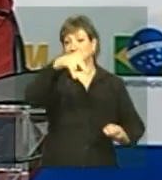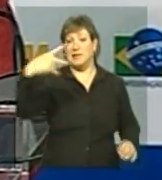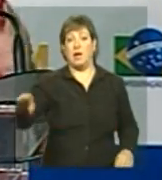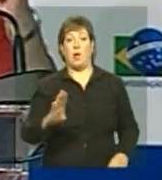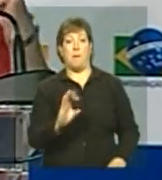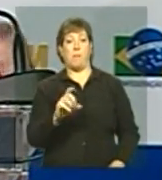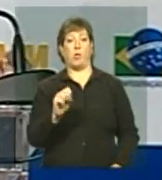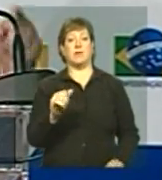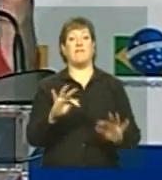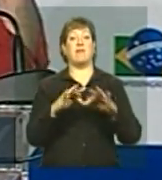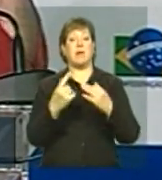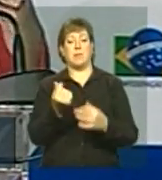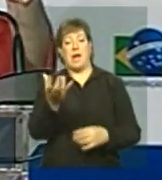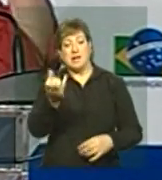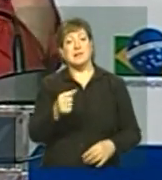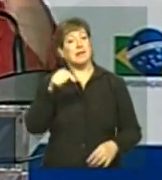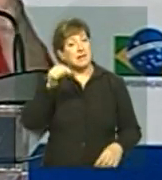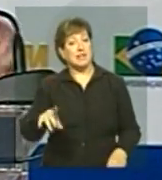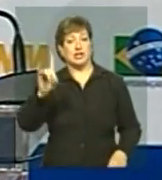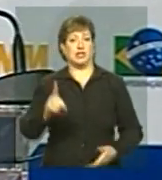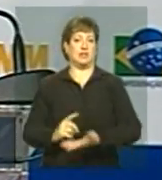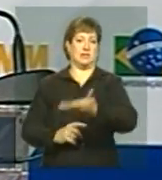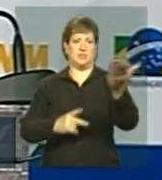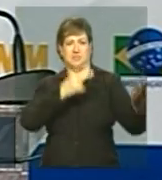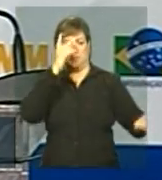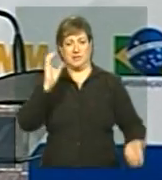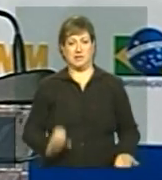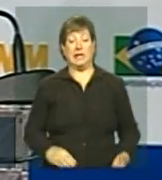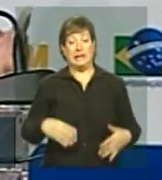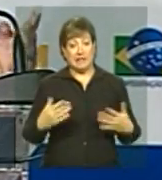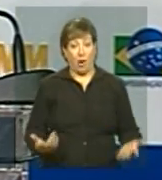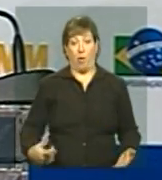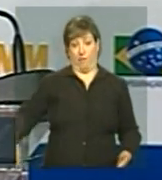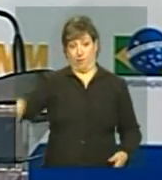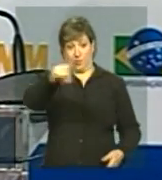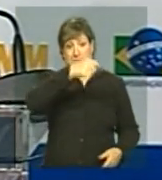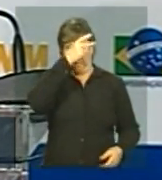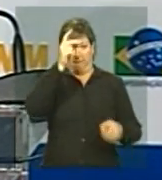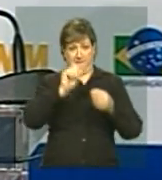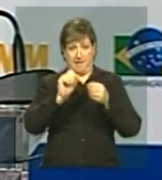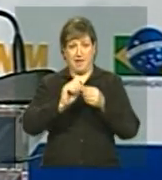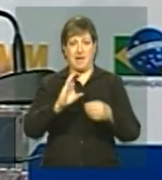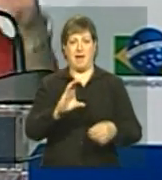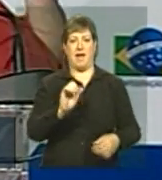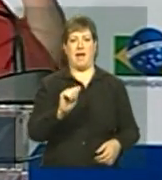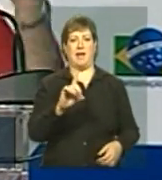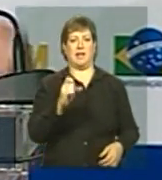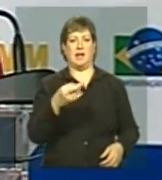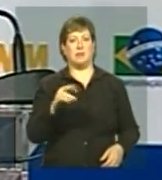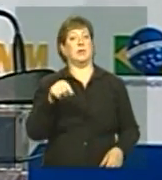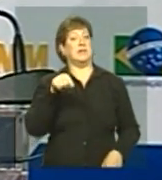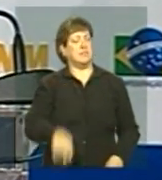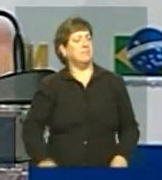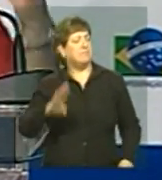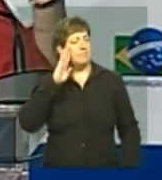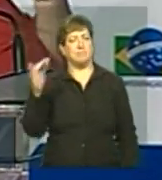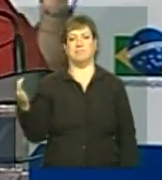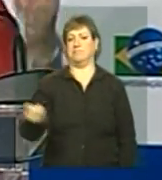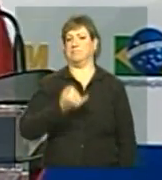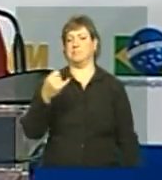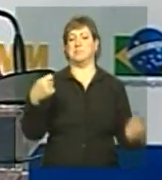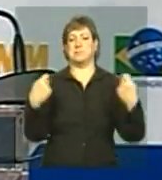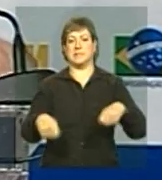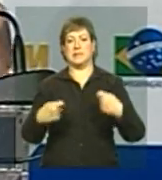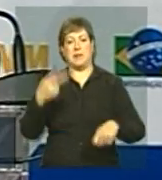Família. E aí, o cadastro que os senhores praticam é algo meritocrático para